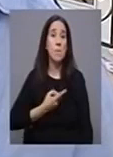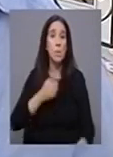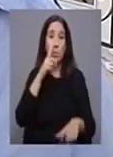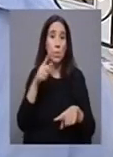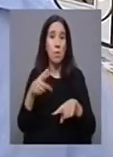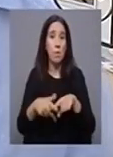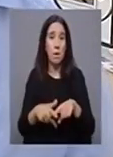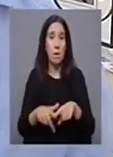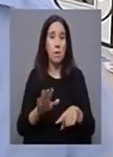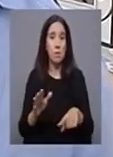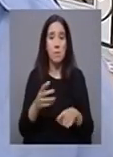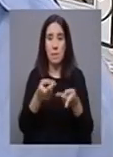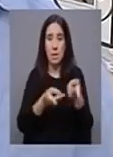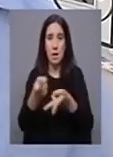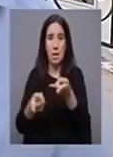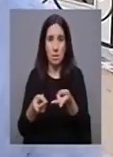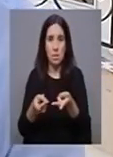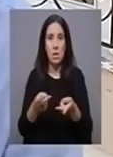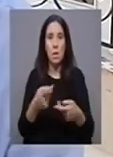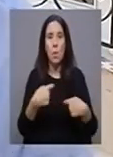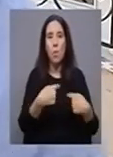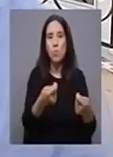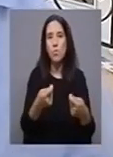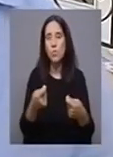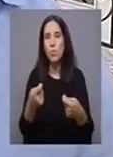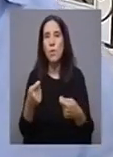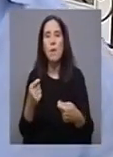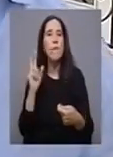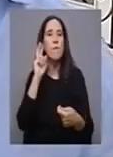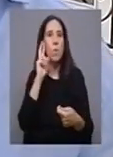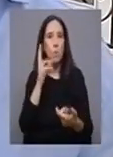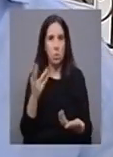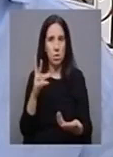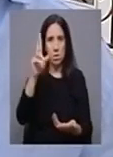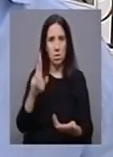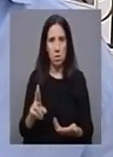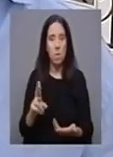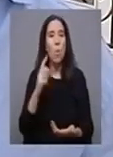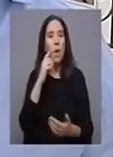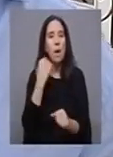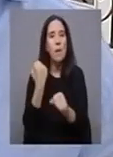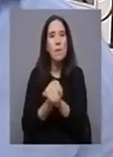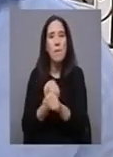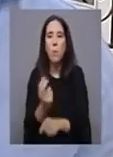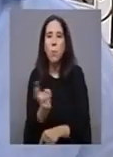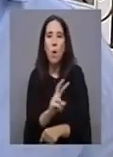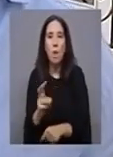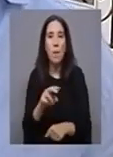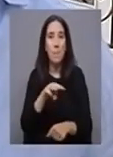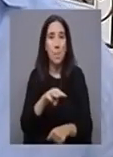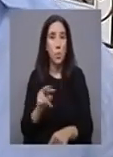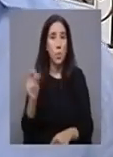fazendo uma análise de consumo-valor. E tem que se ver qual é a atividade que, por cada metro